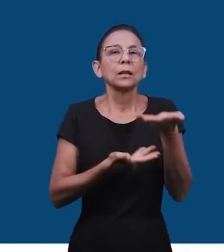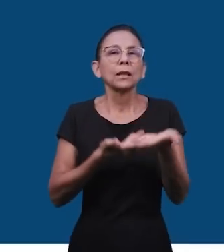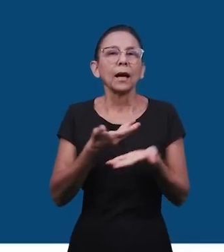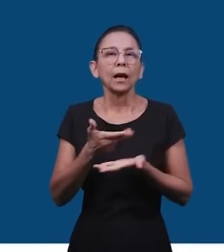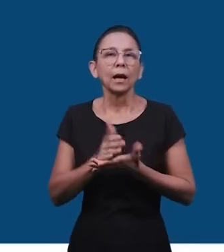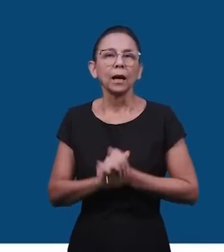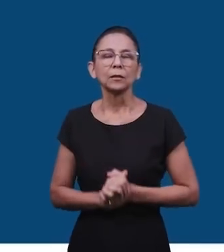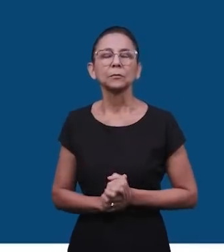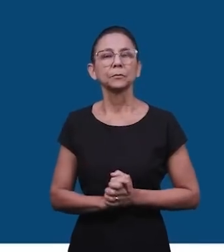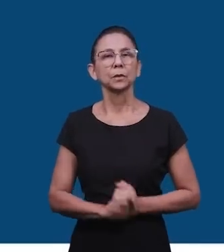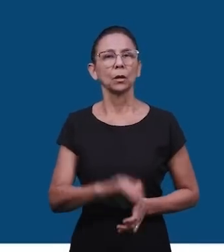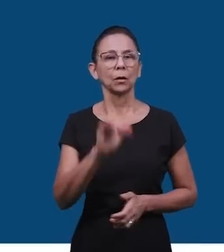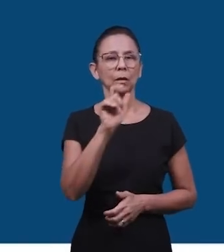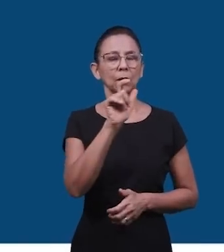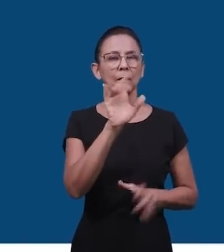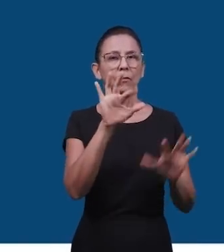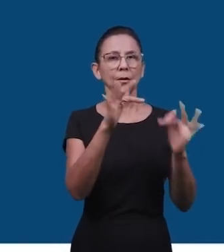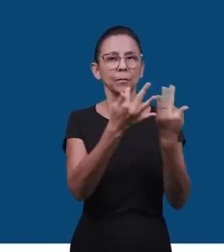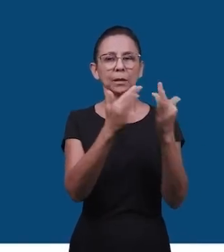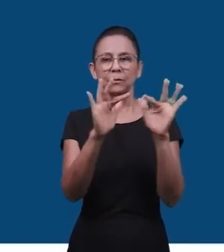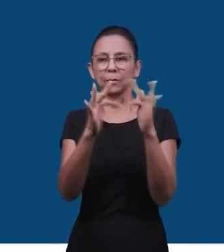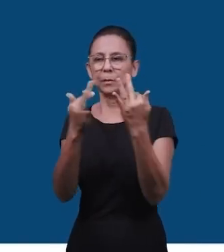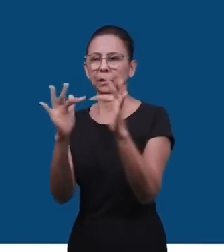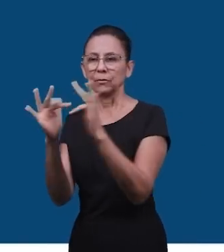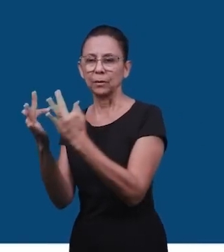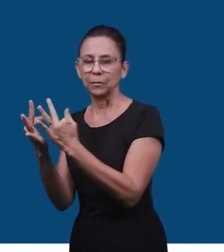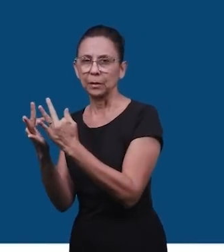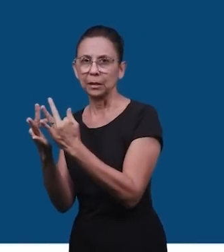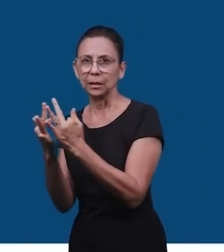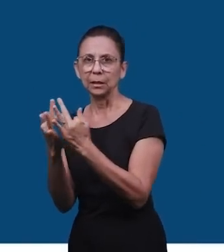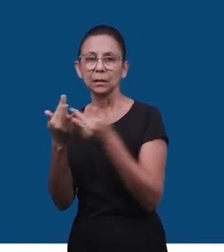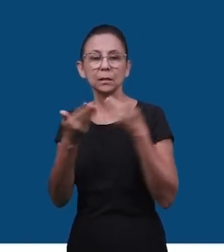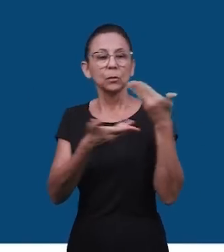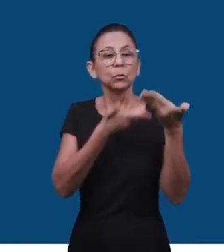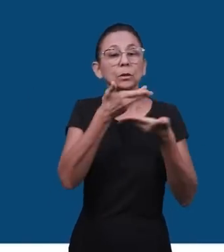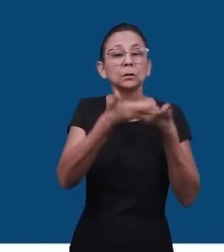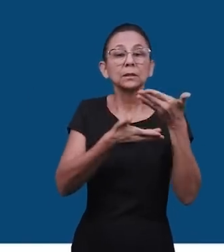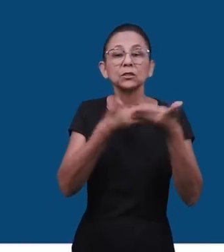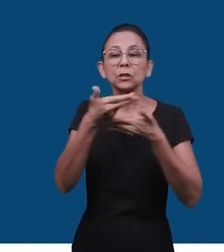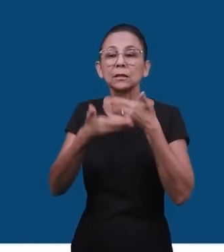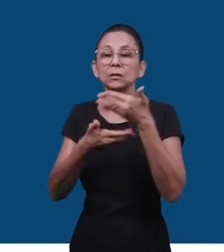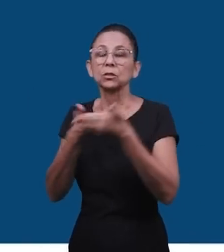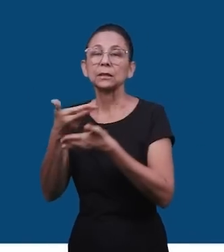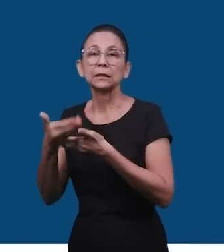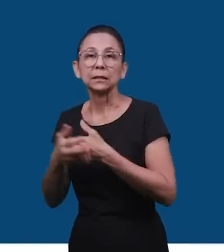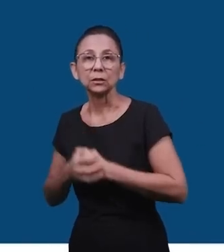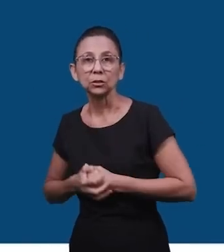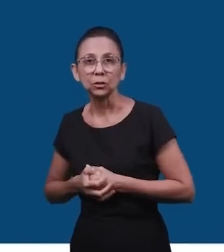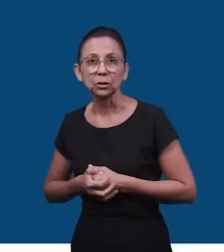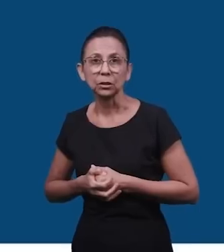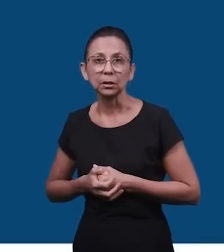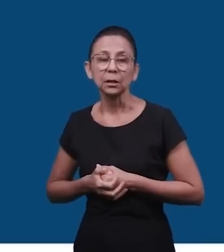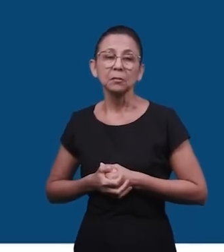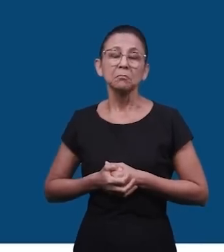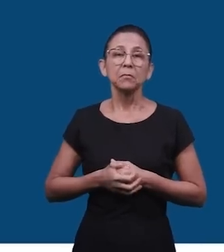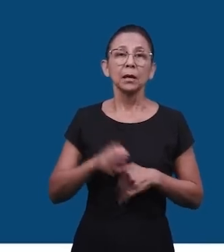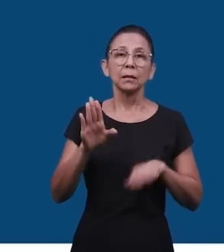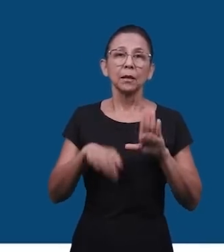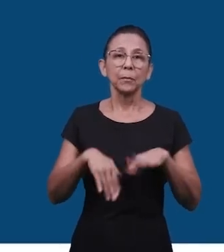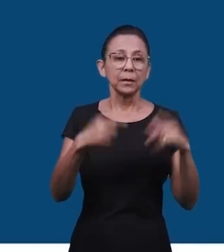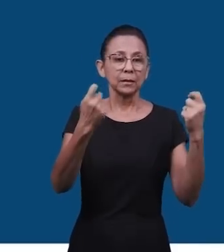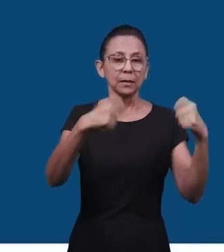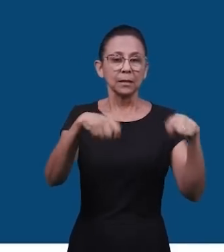esse acolhimento? Então, cada pessoa, cada família, ela é acolhida na igreja segundo aquilo que